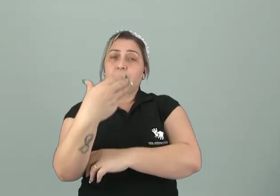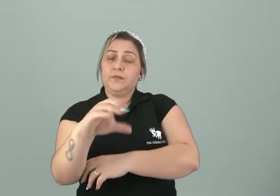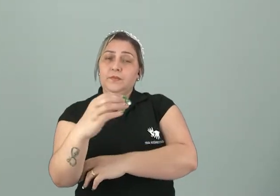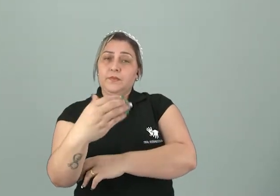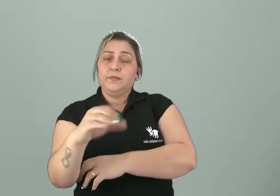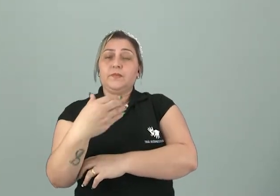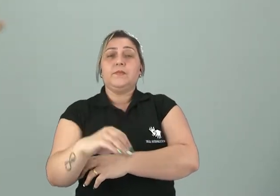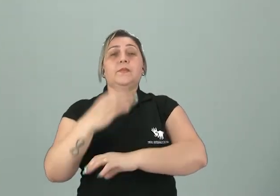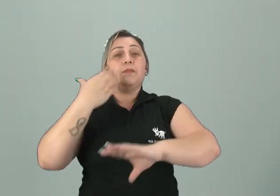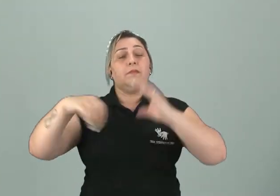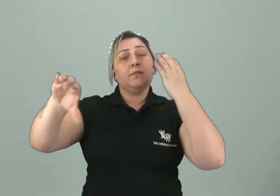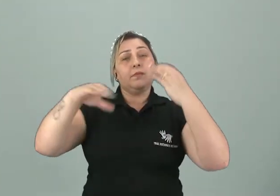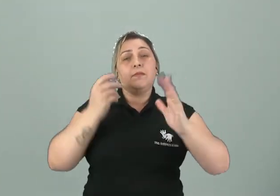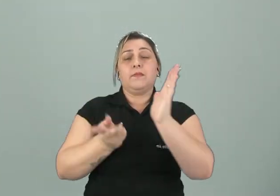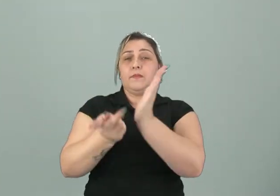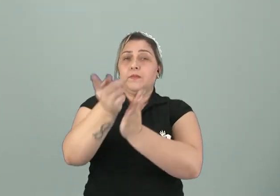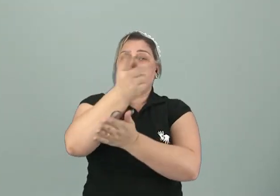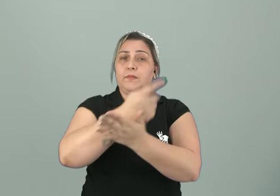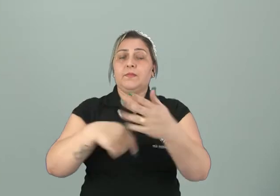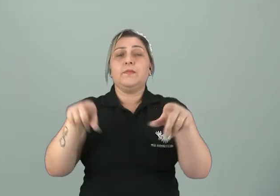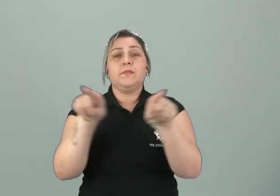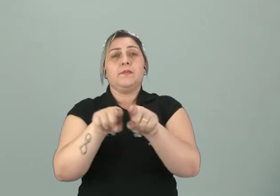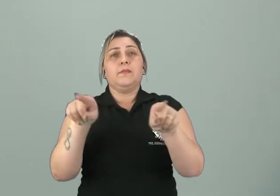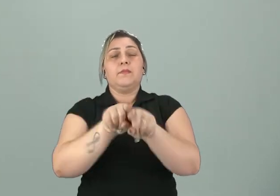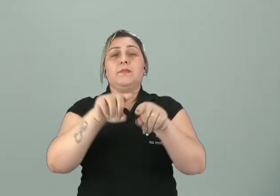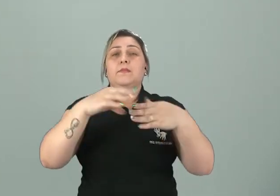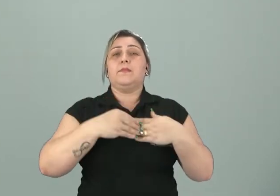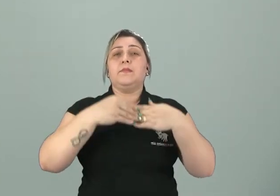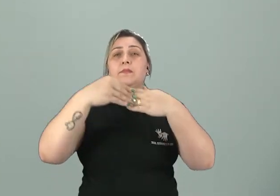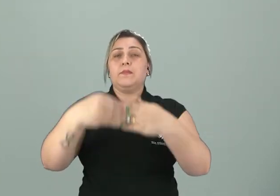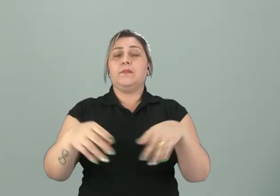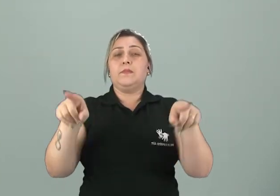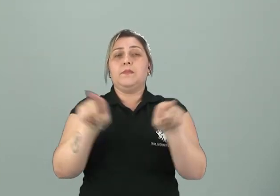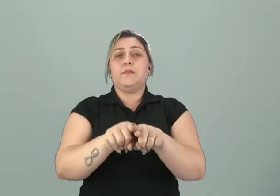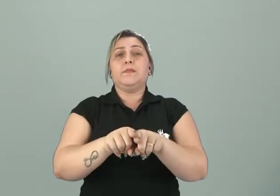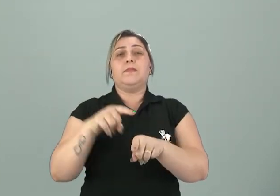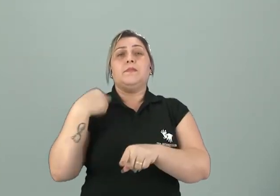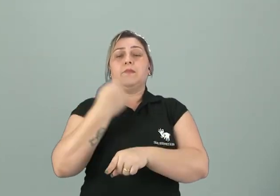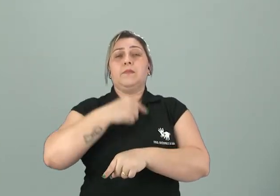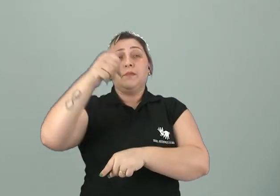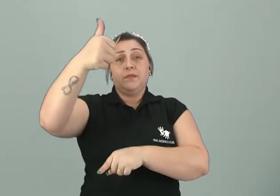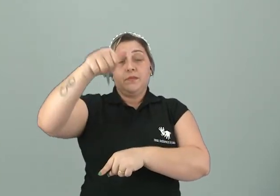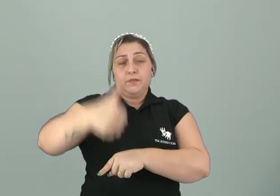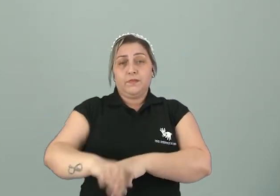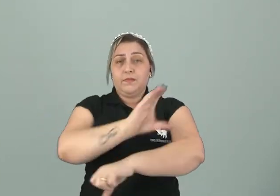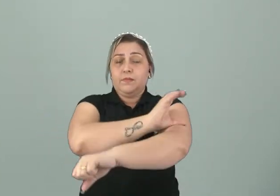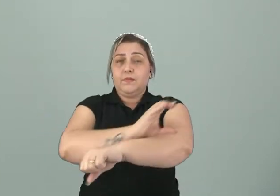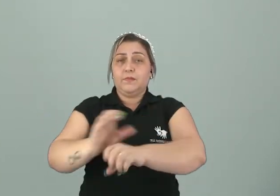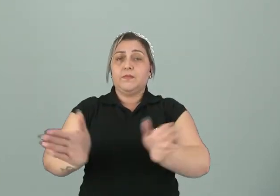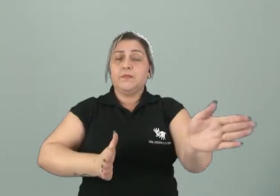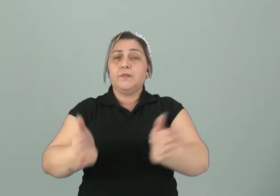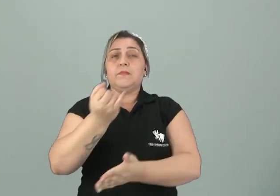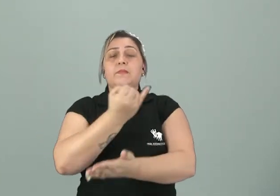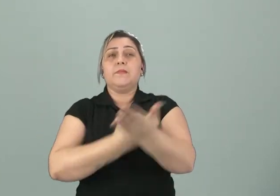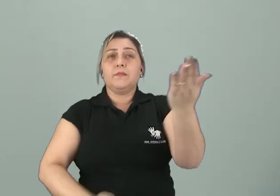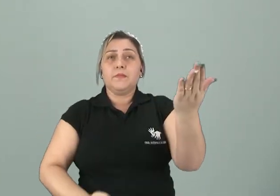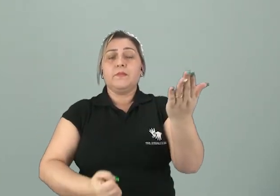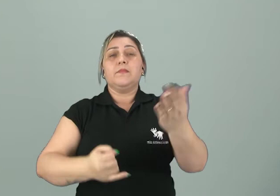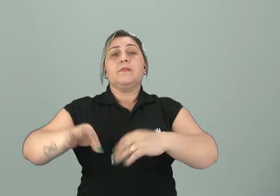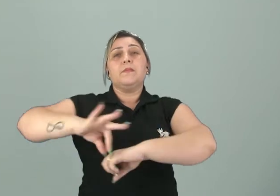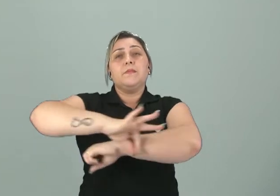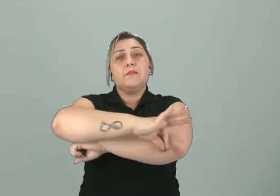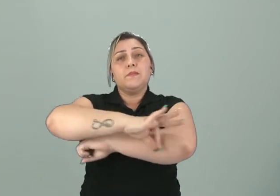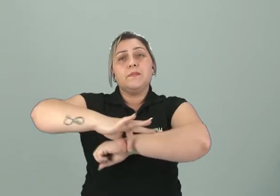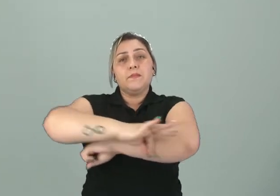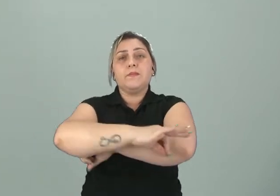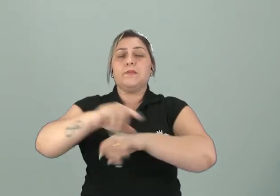ciência, nas músicas e nas artes também. E aí eu trouxe outro aspecto para a gente analisar dessa cultura medieval, que é a sua